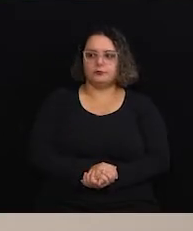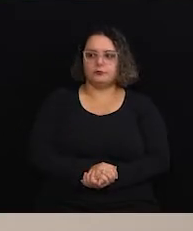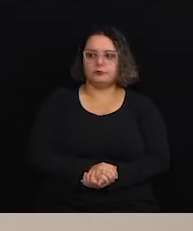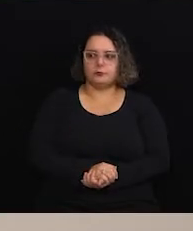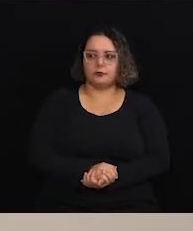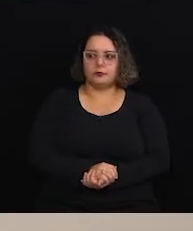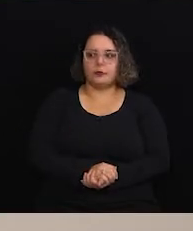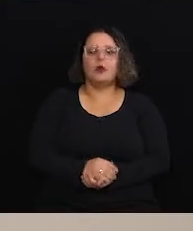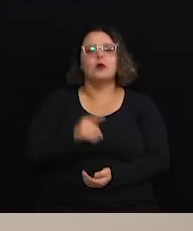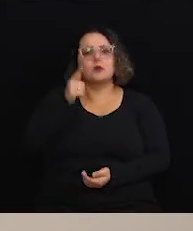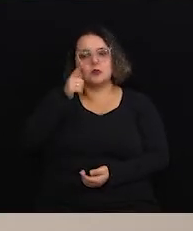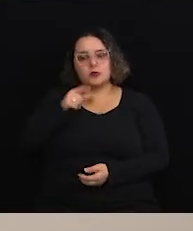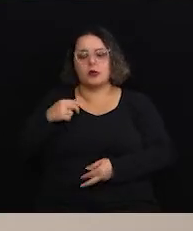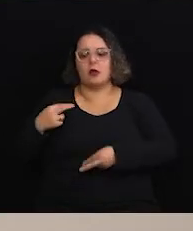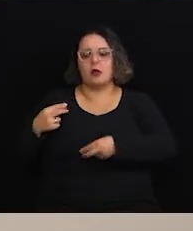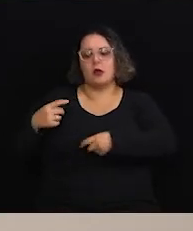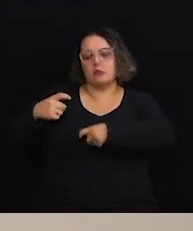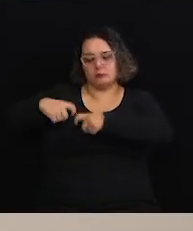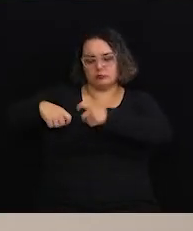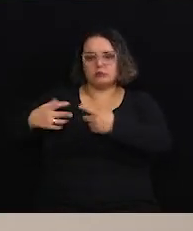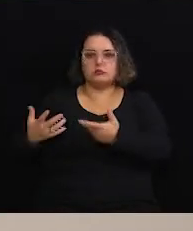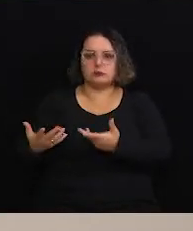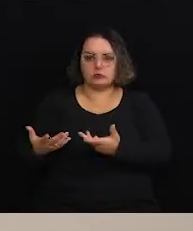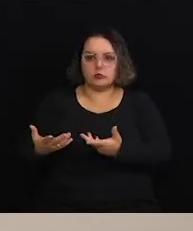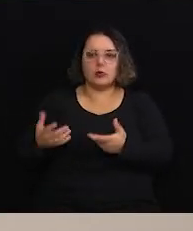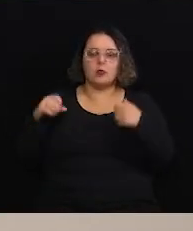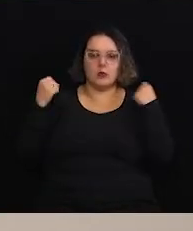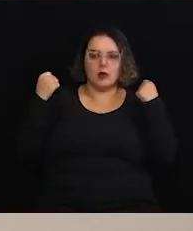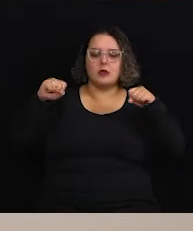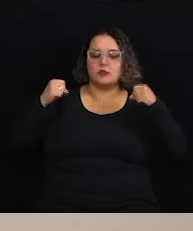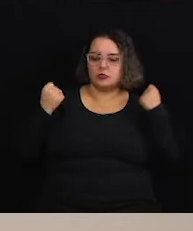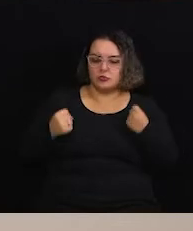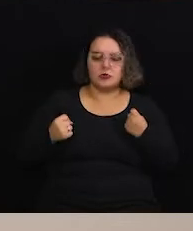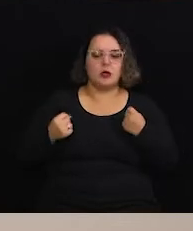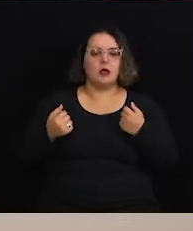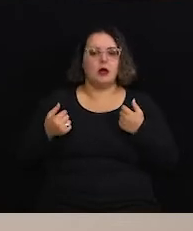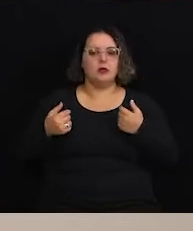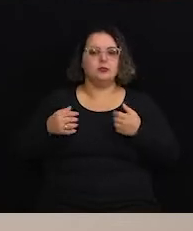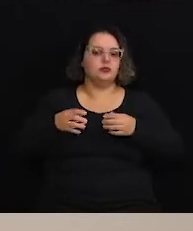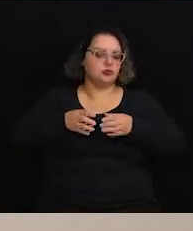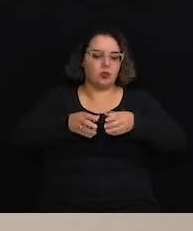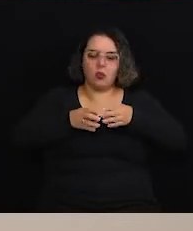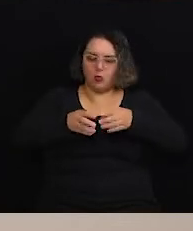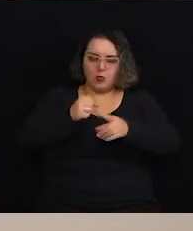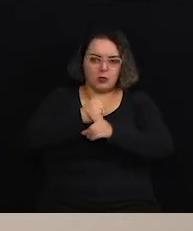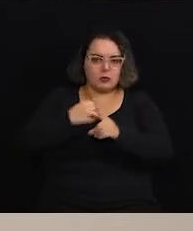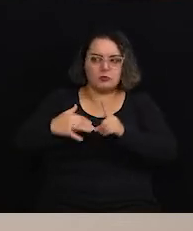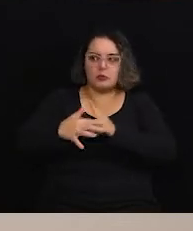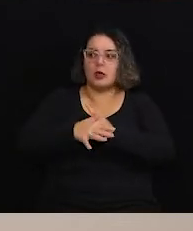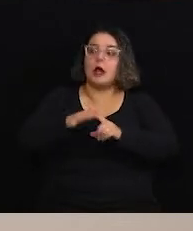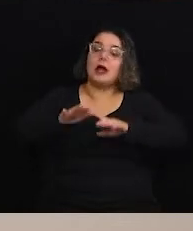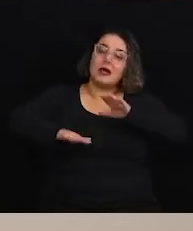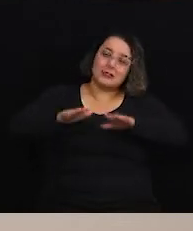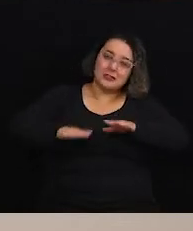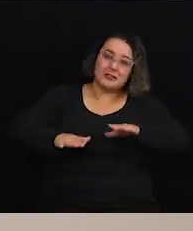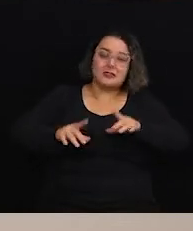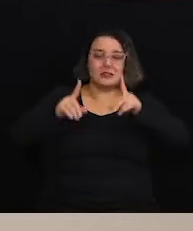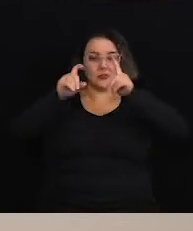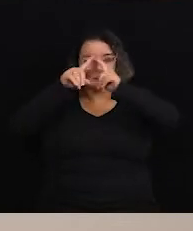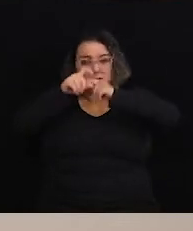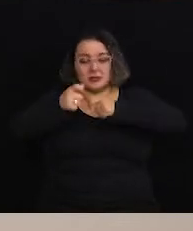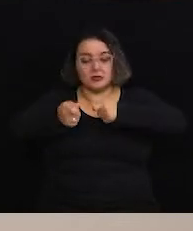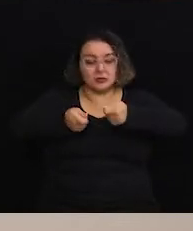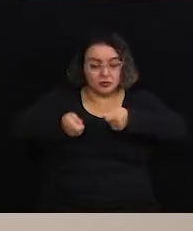Conseguem ter relação sexual, conseguem fazer todas as suas atividades. Então, tem alguns quadros que às vezes é um pouco mais difícil o